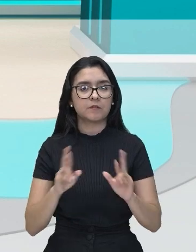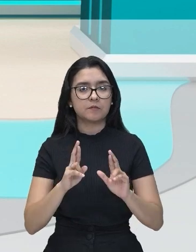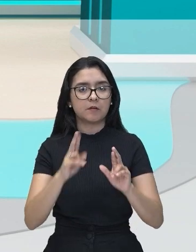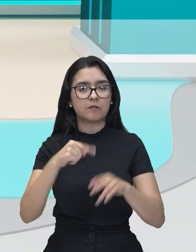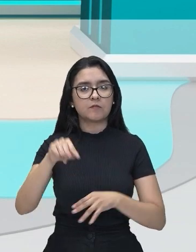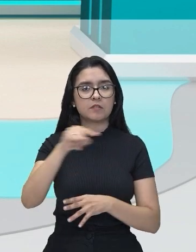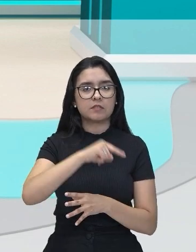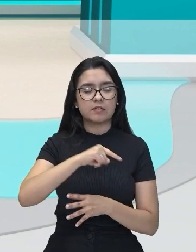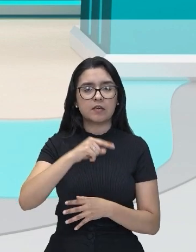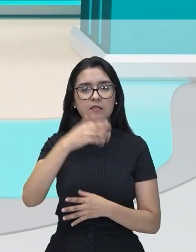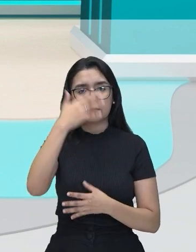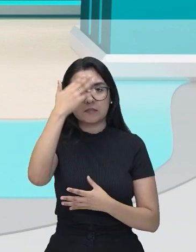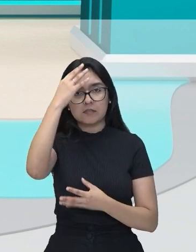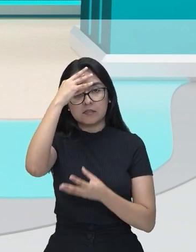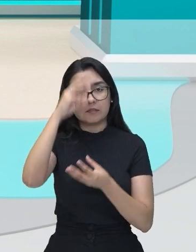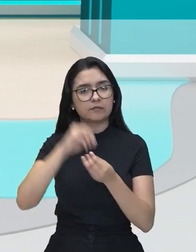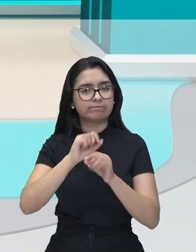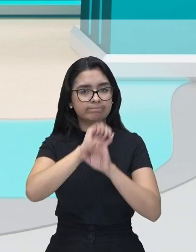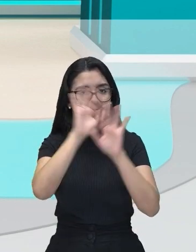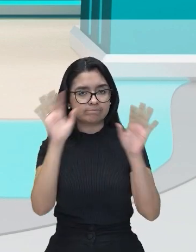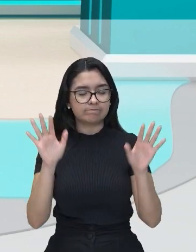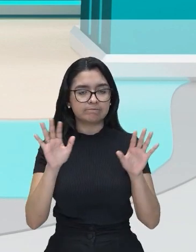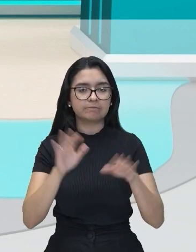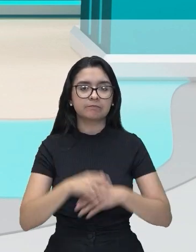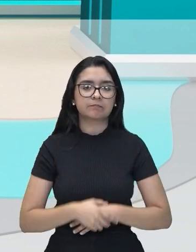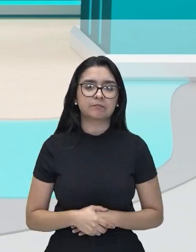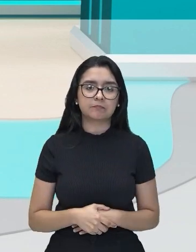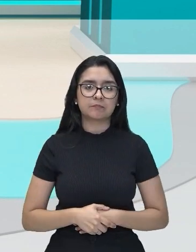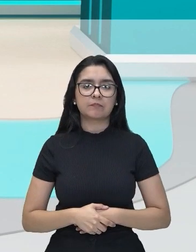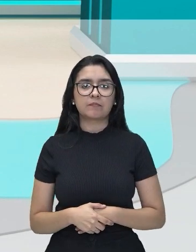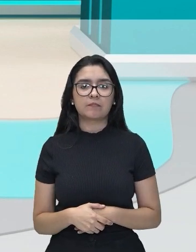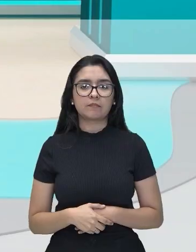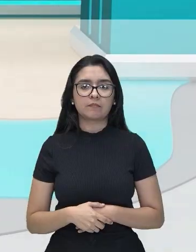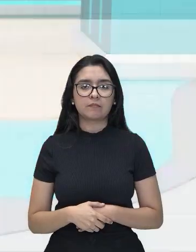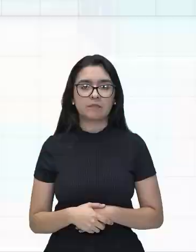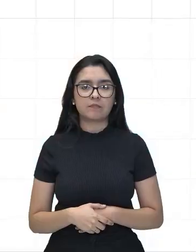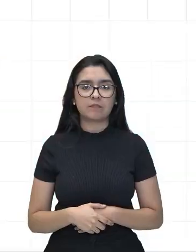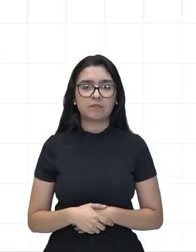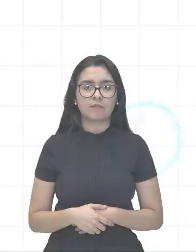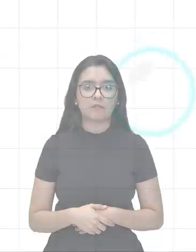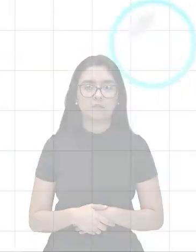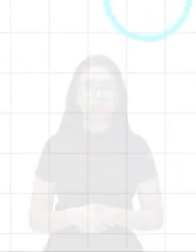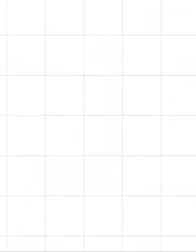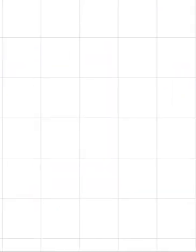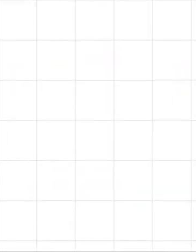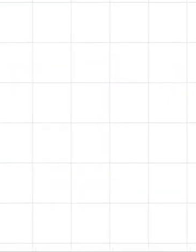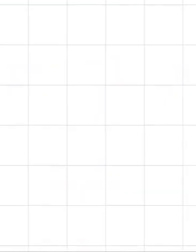tenham compreendido o assunto. So, see you!